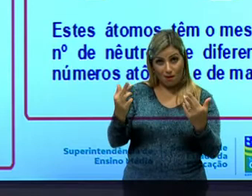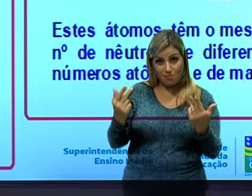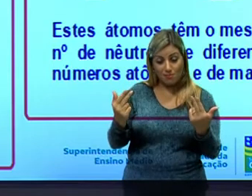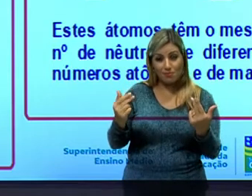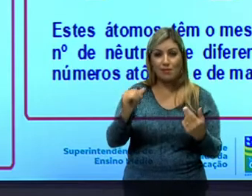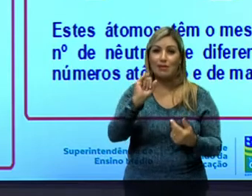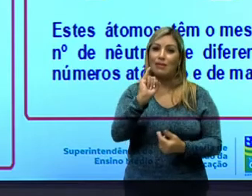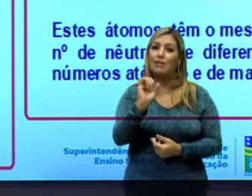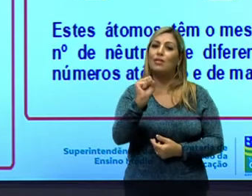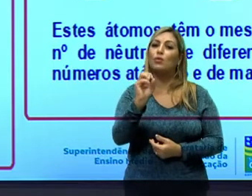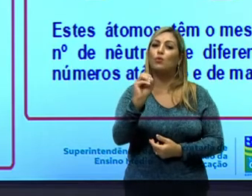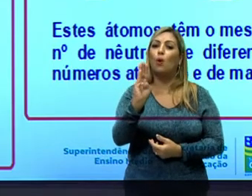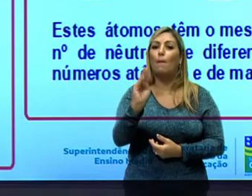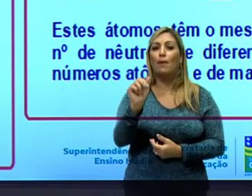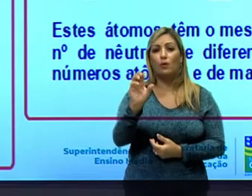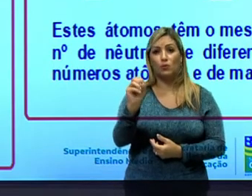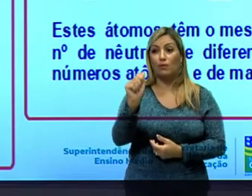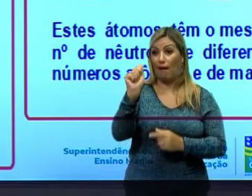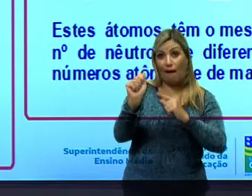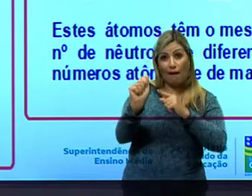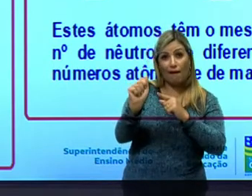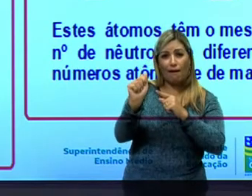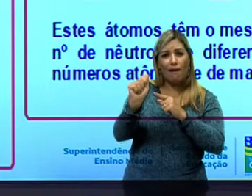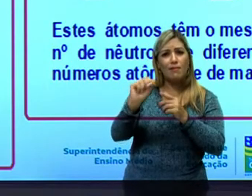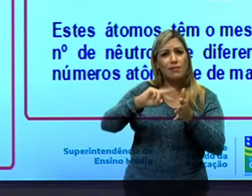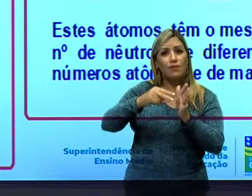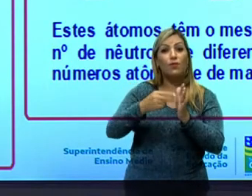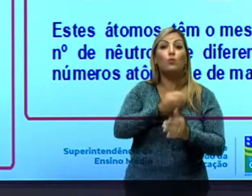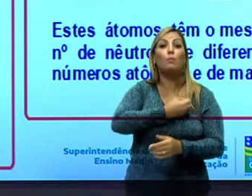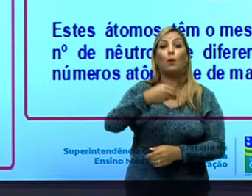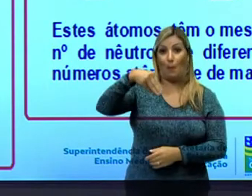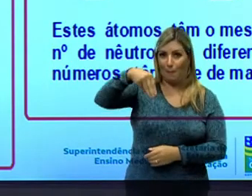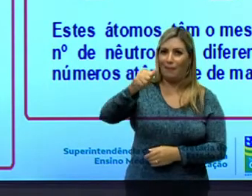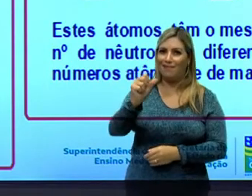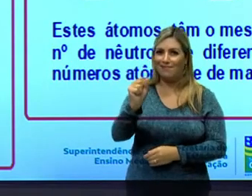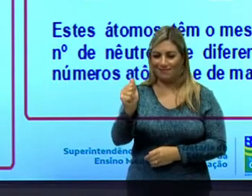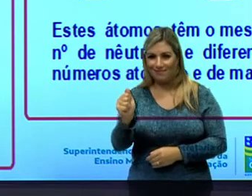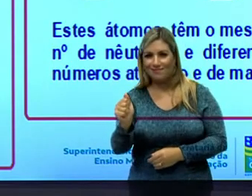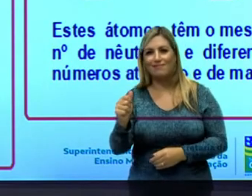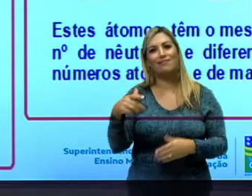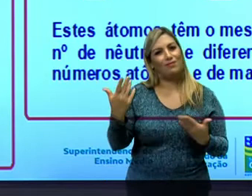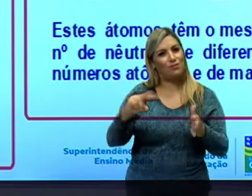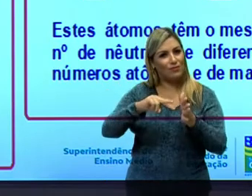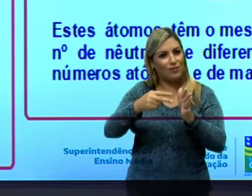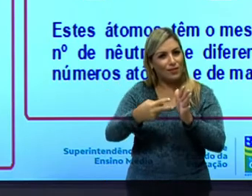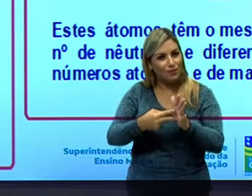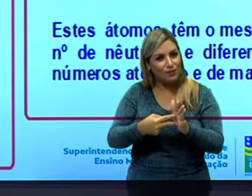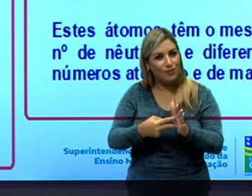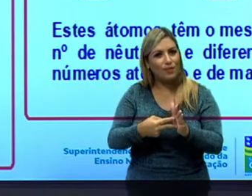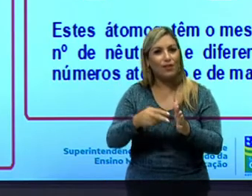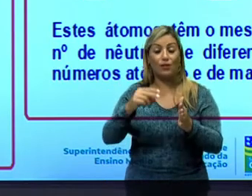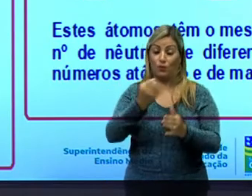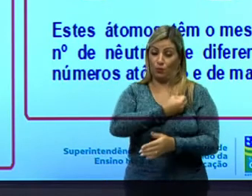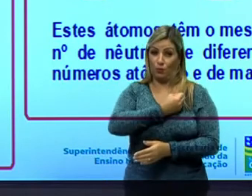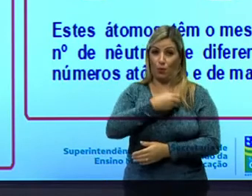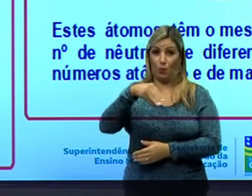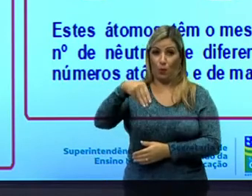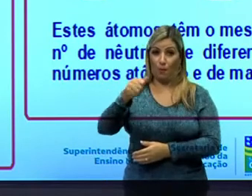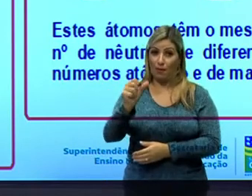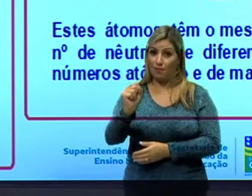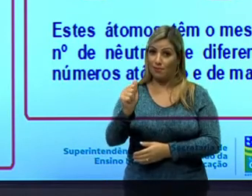isóbaro só a a significa número de massa então os seus números de massas